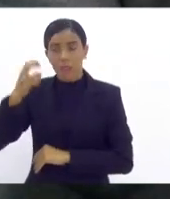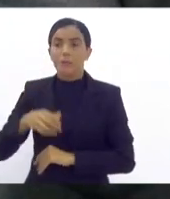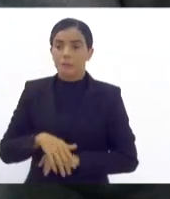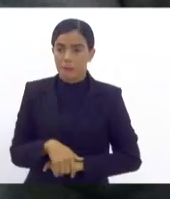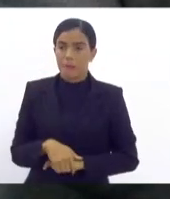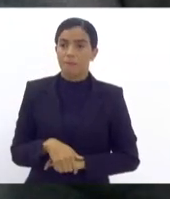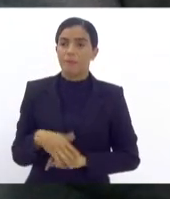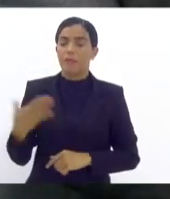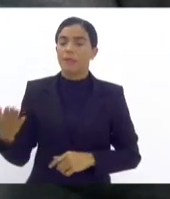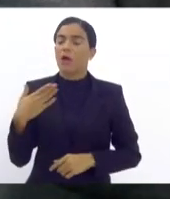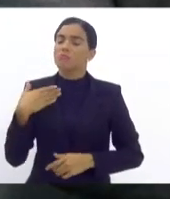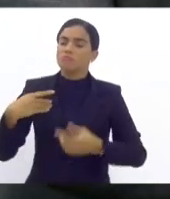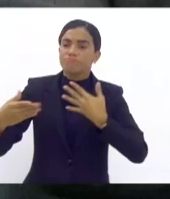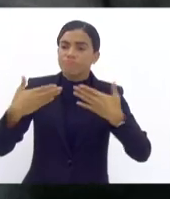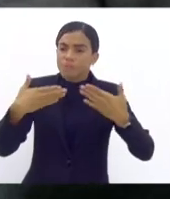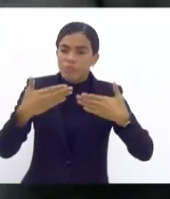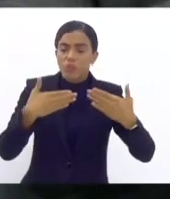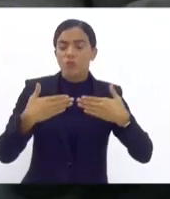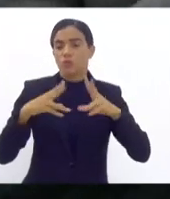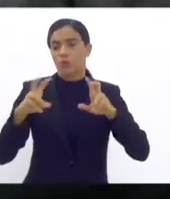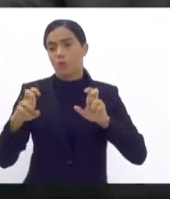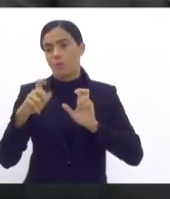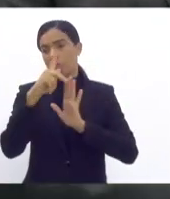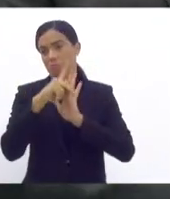os pareceres